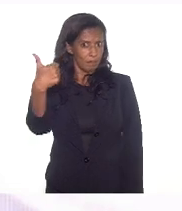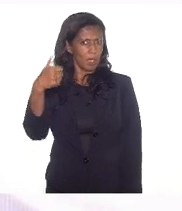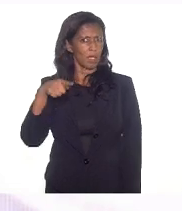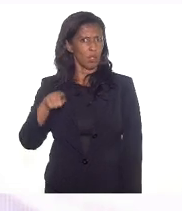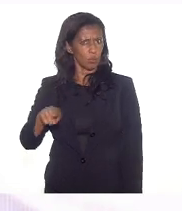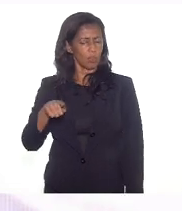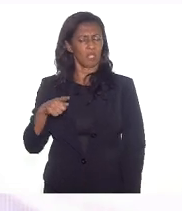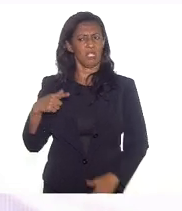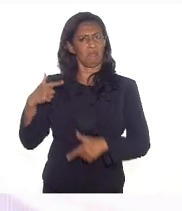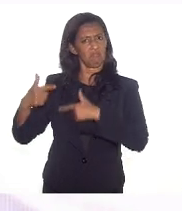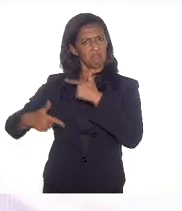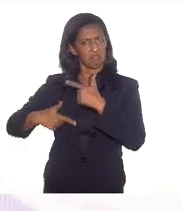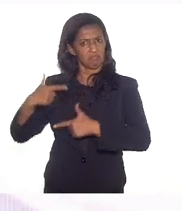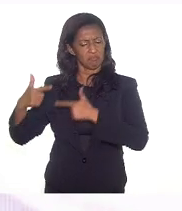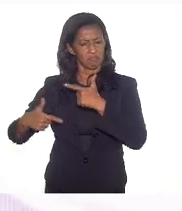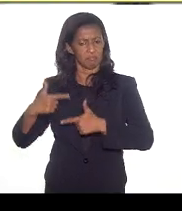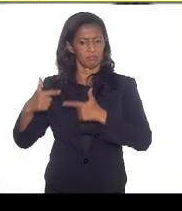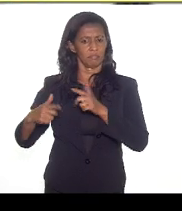essa causa.